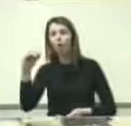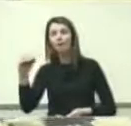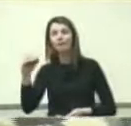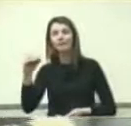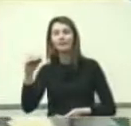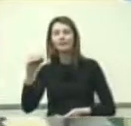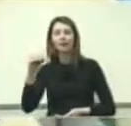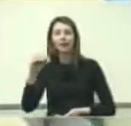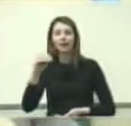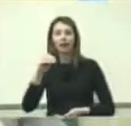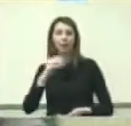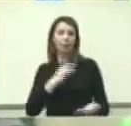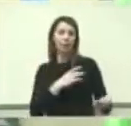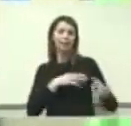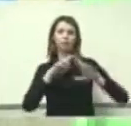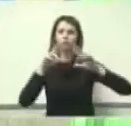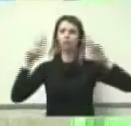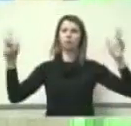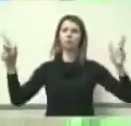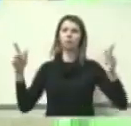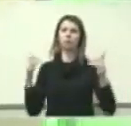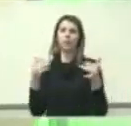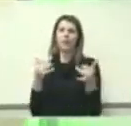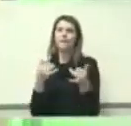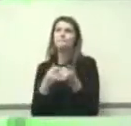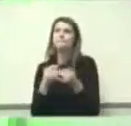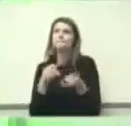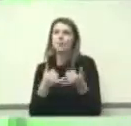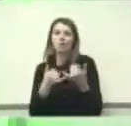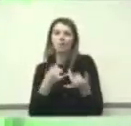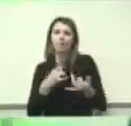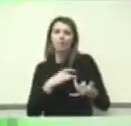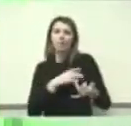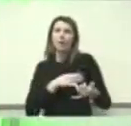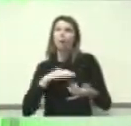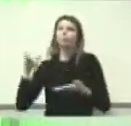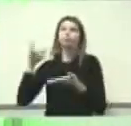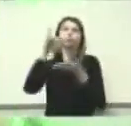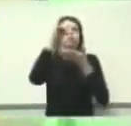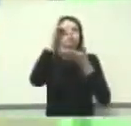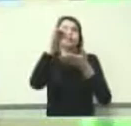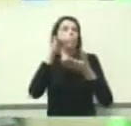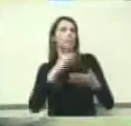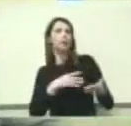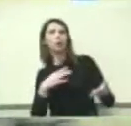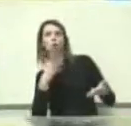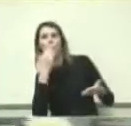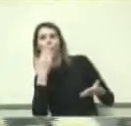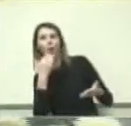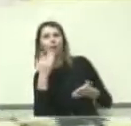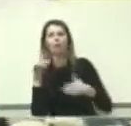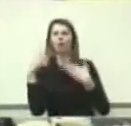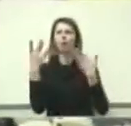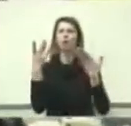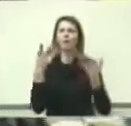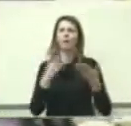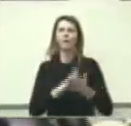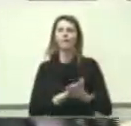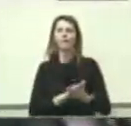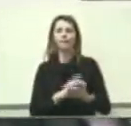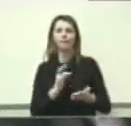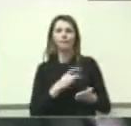o medo de andar de avião o medo de comer isso mesmo daquilo cada um tem a sua fobia o seu